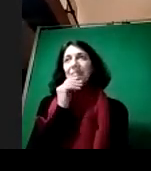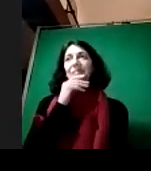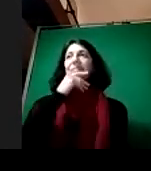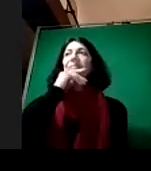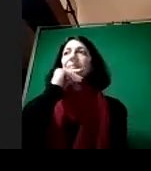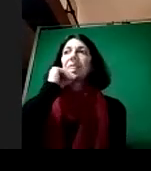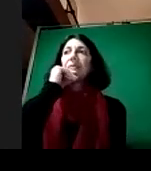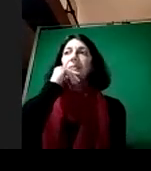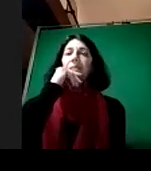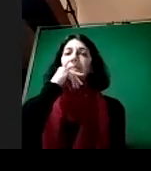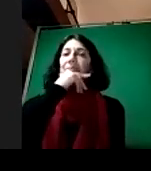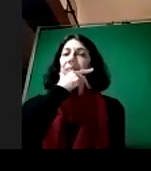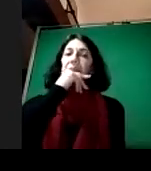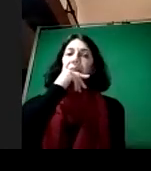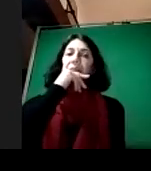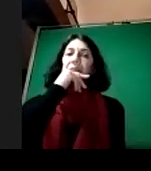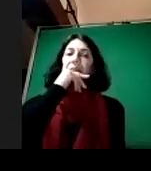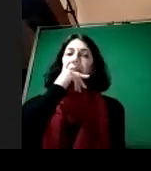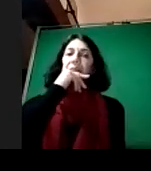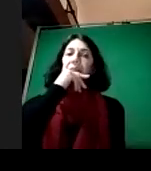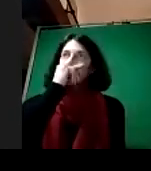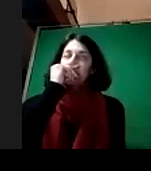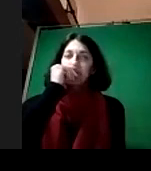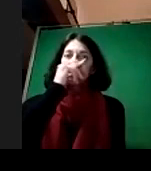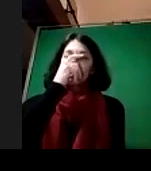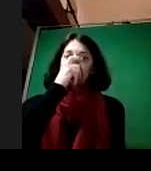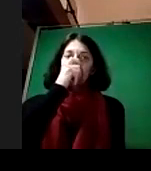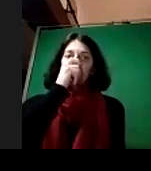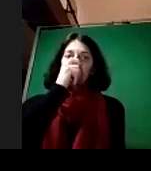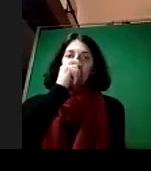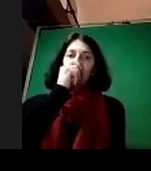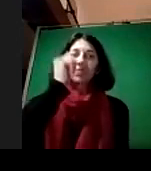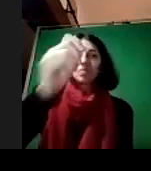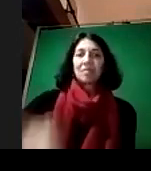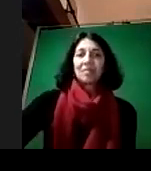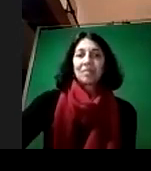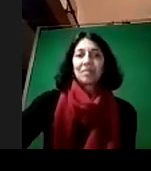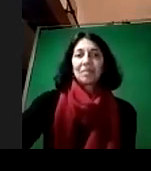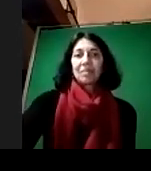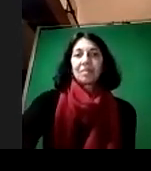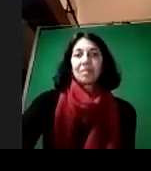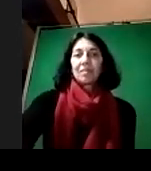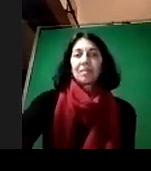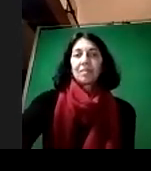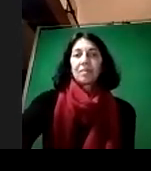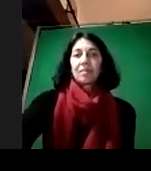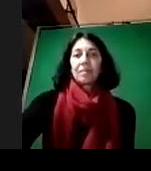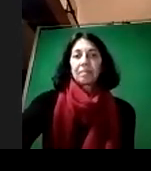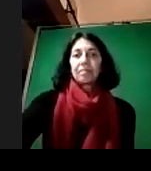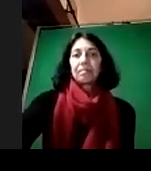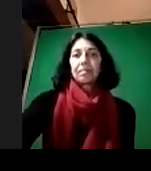que para nós também é muito importante, não é? Porque estes trabalhos fazem-se sempre com